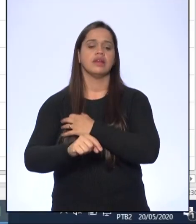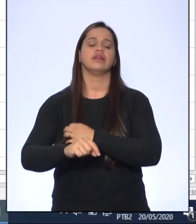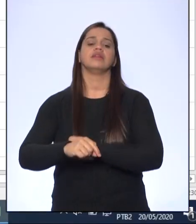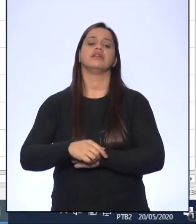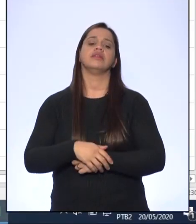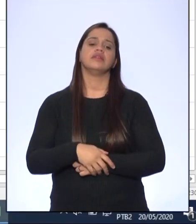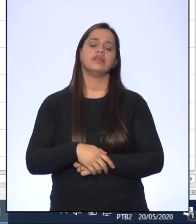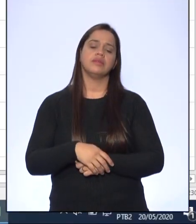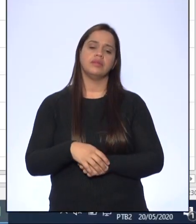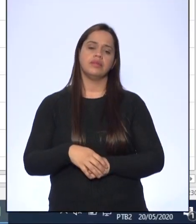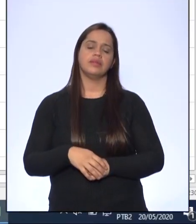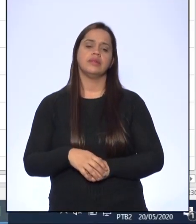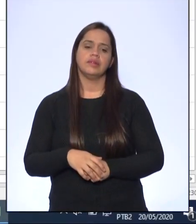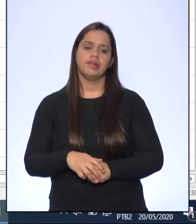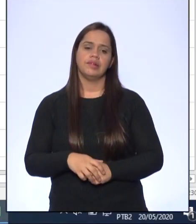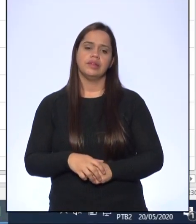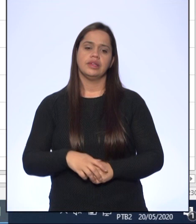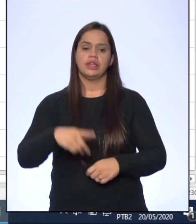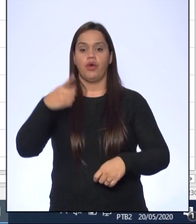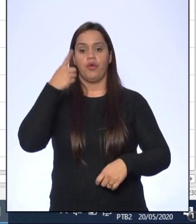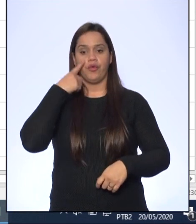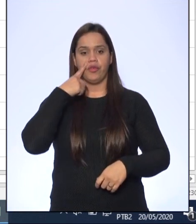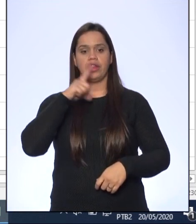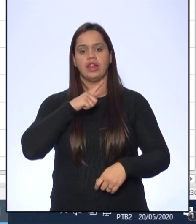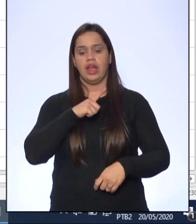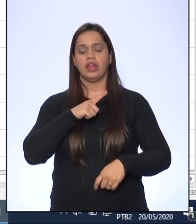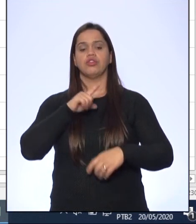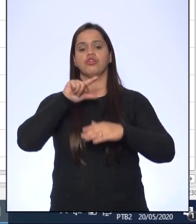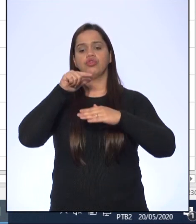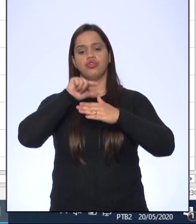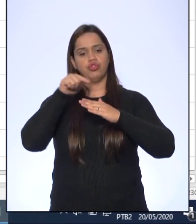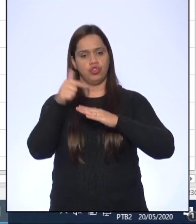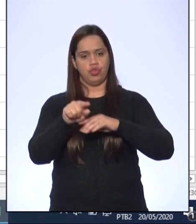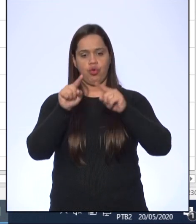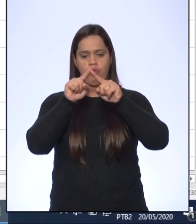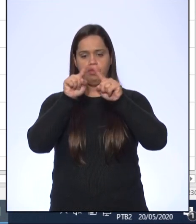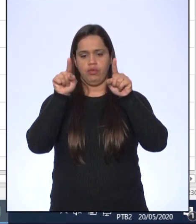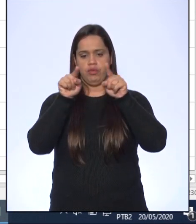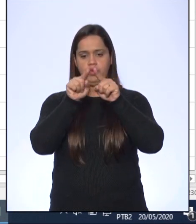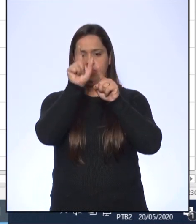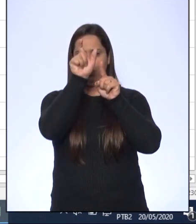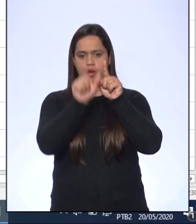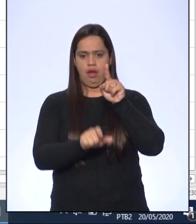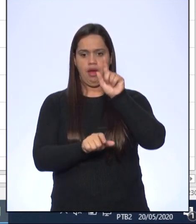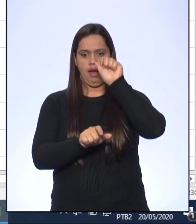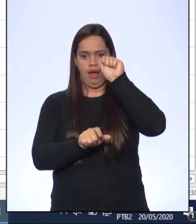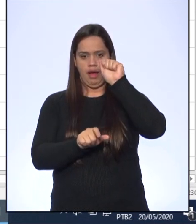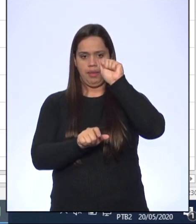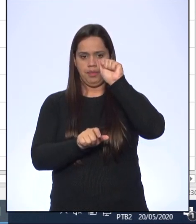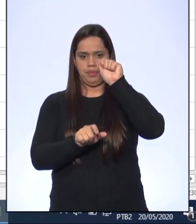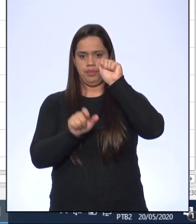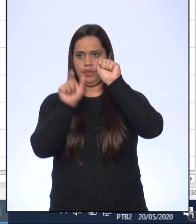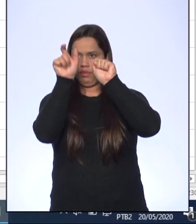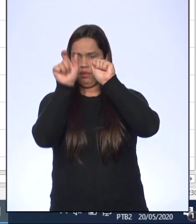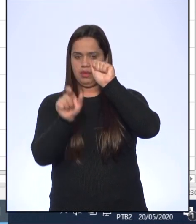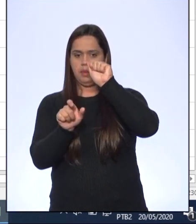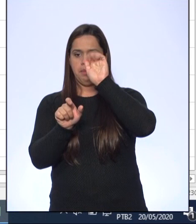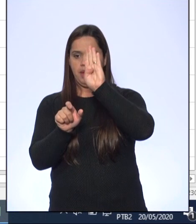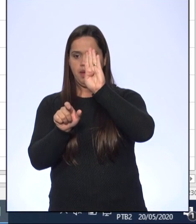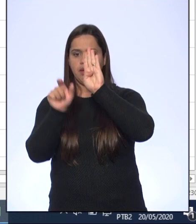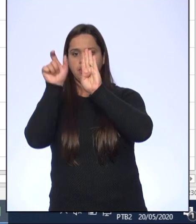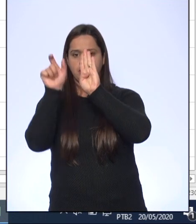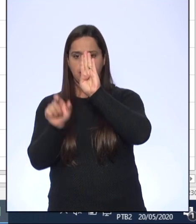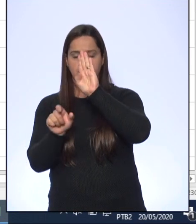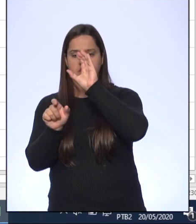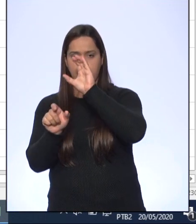essa planilha eletrônica, eu tenho lá de novo as células. Então, eu tenho a coluna A, a coluna B, a coluna C, a